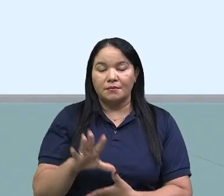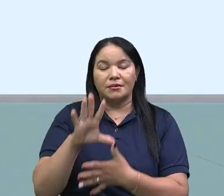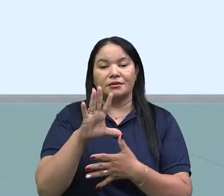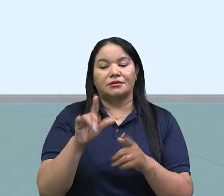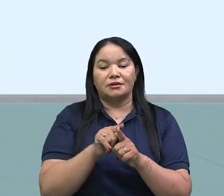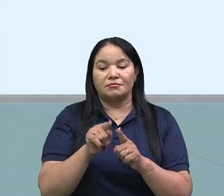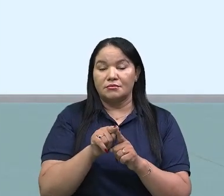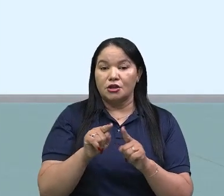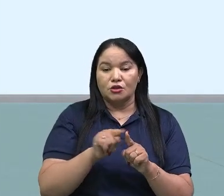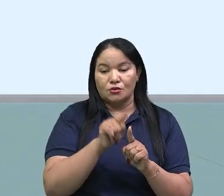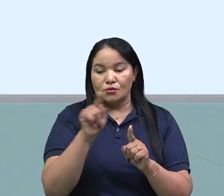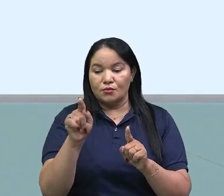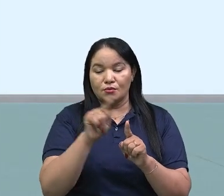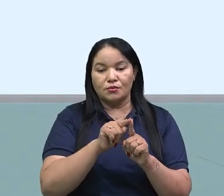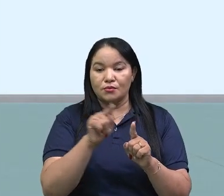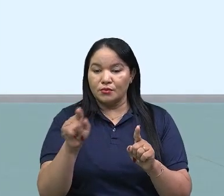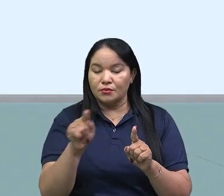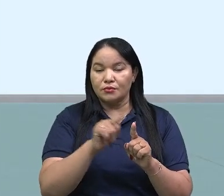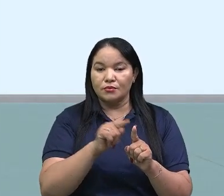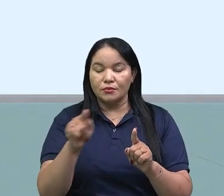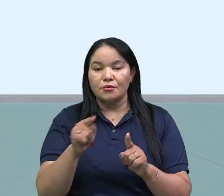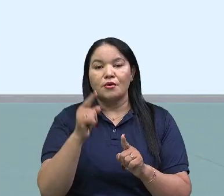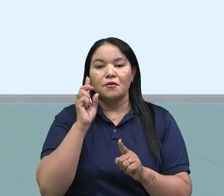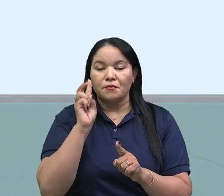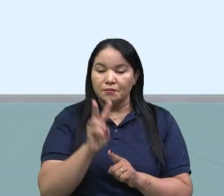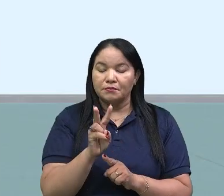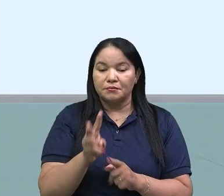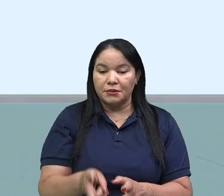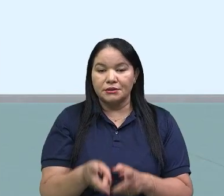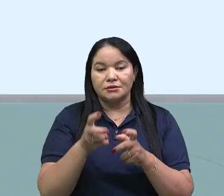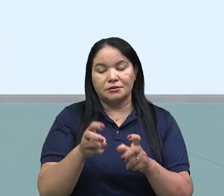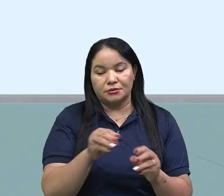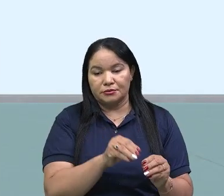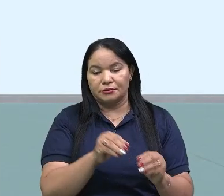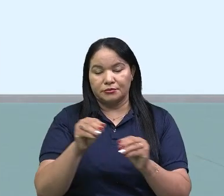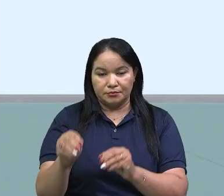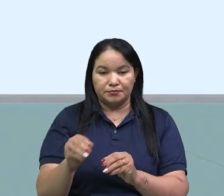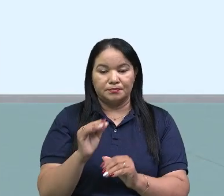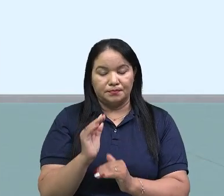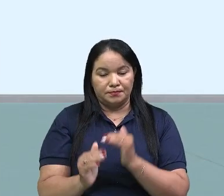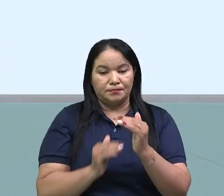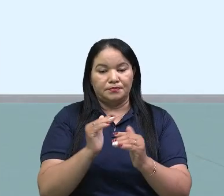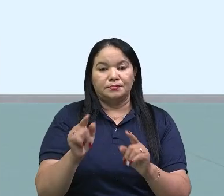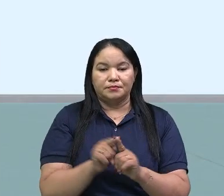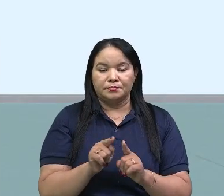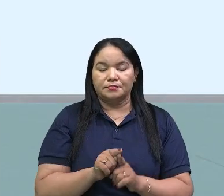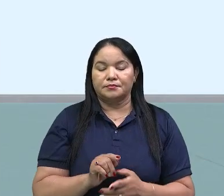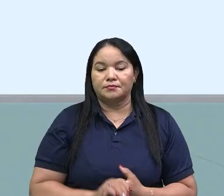a gente acaba configurando esse processo de migração, né? Esse processo de movimentação, ele